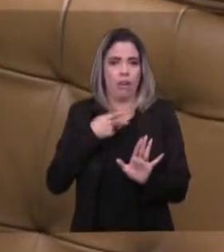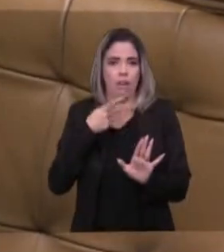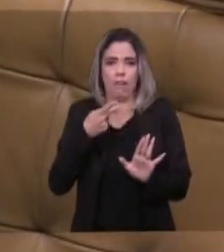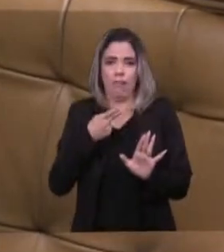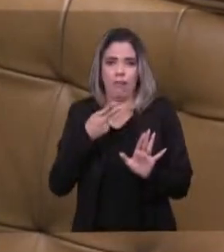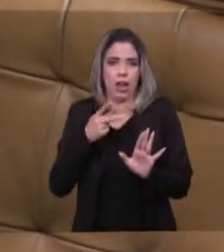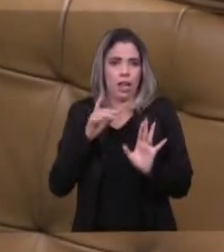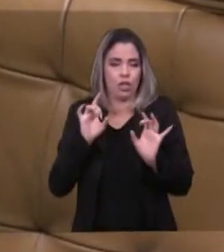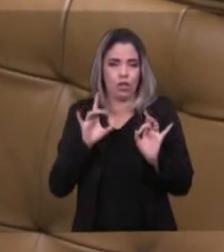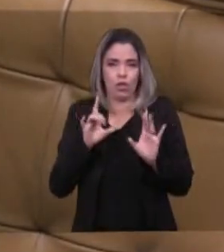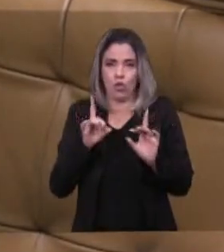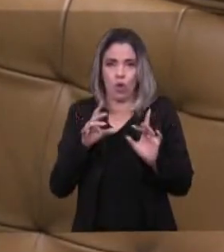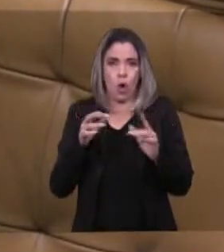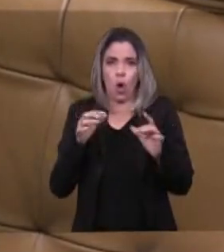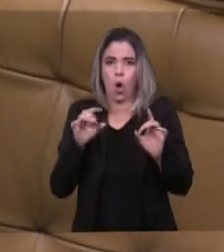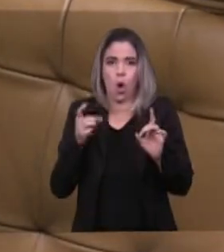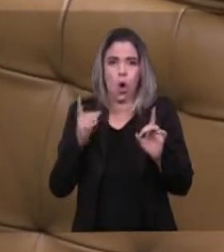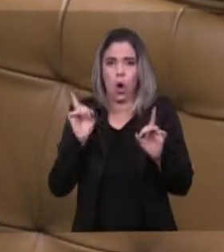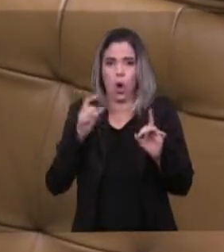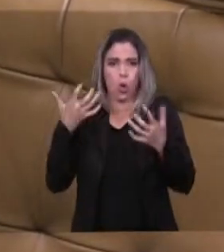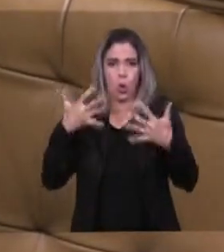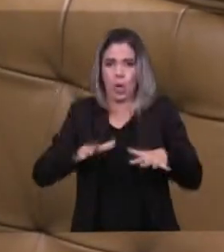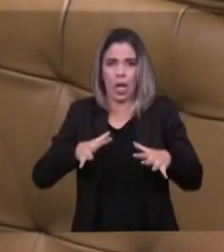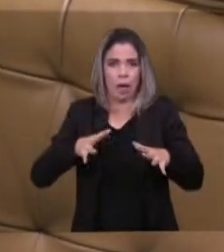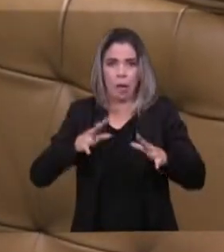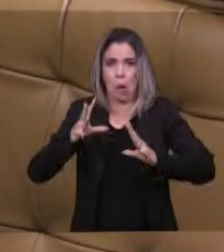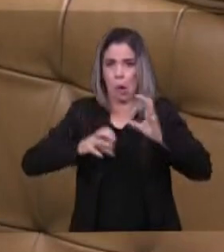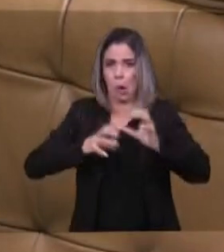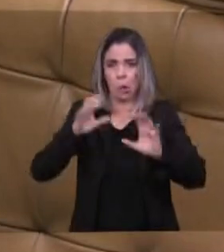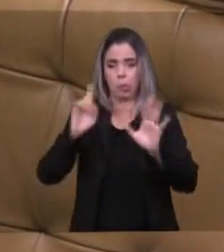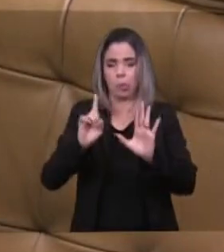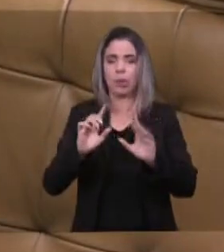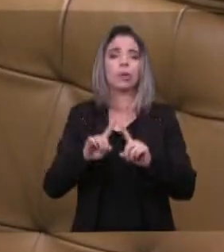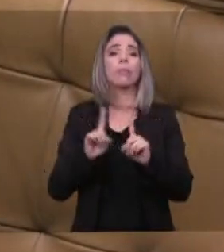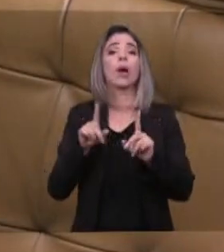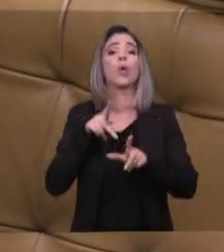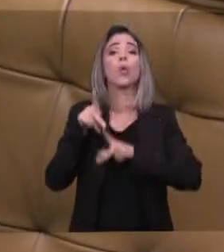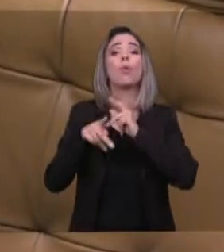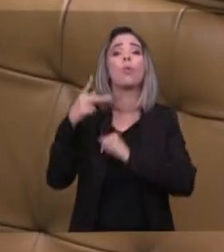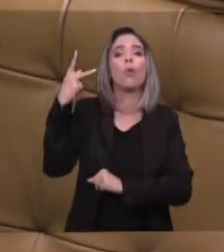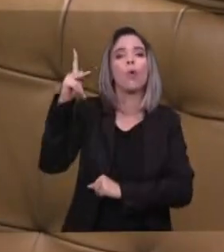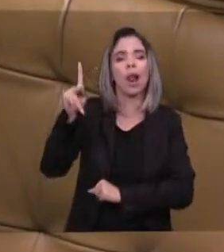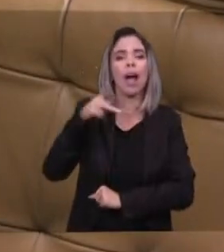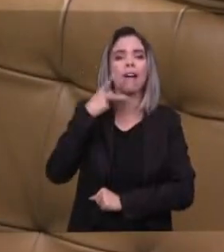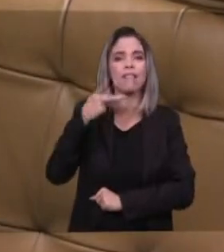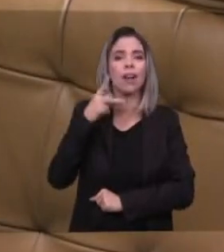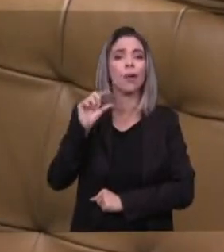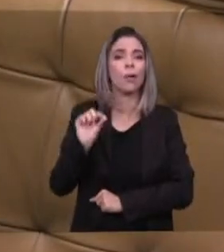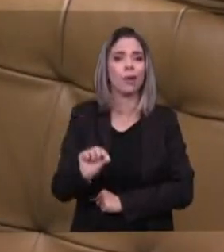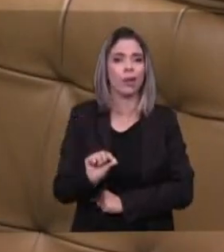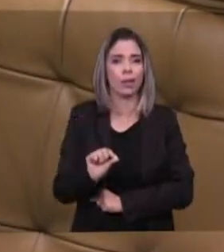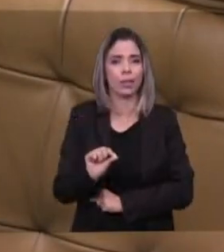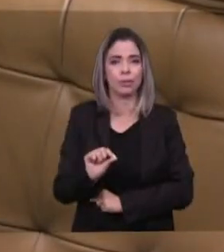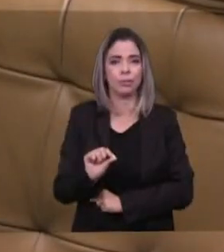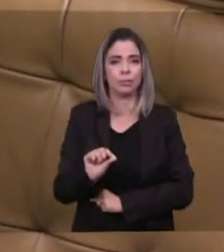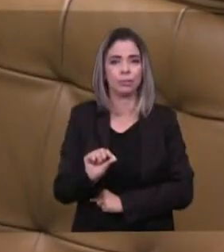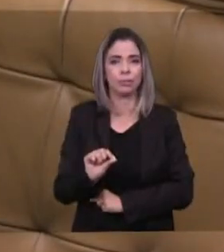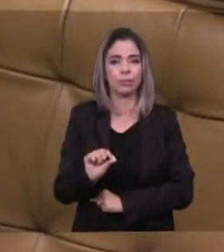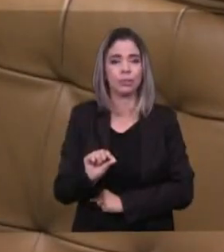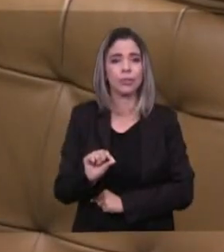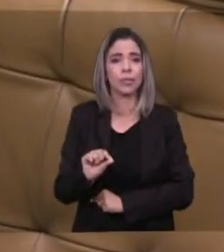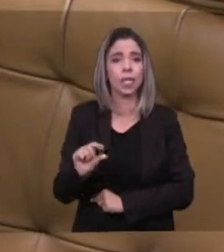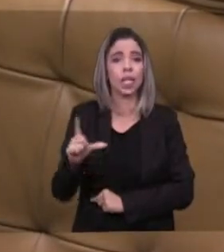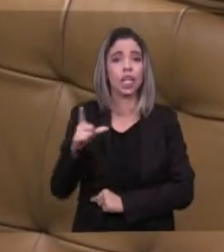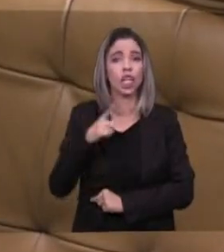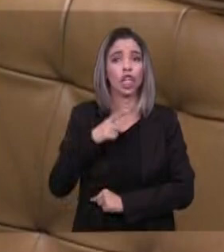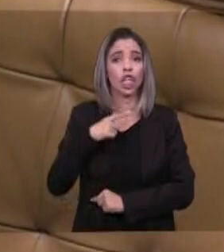nenhuma heresia, mas vou relatar o que vivi. A população dizia que havia